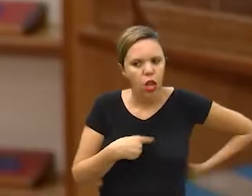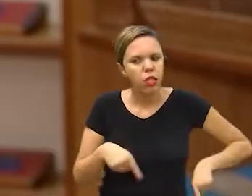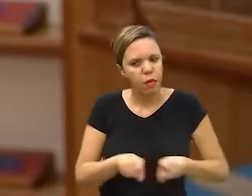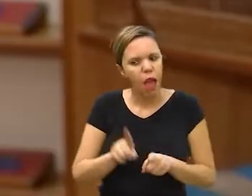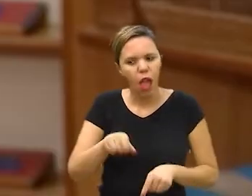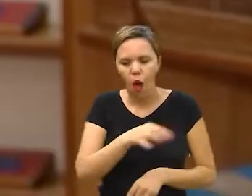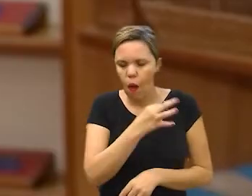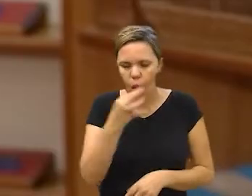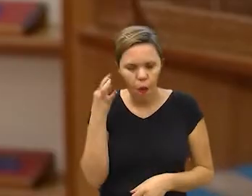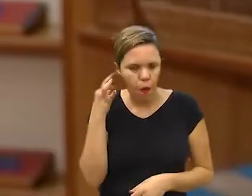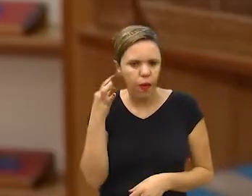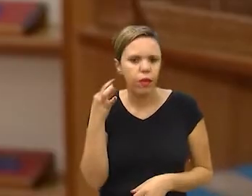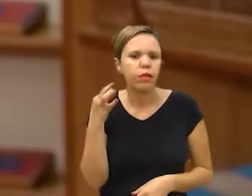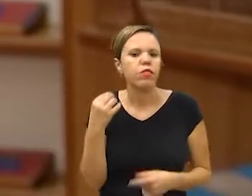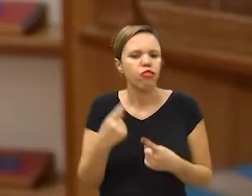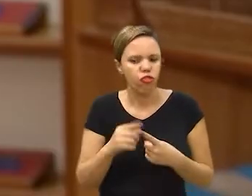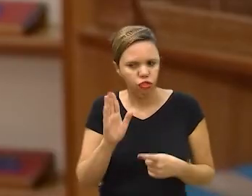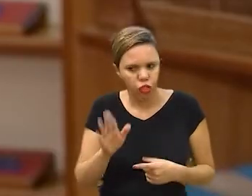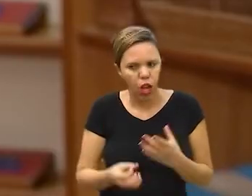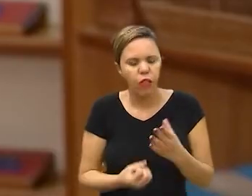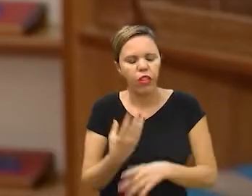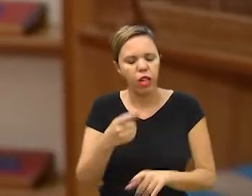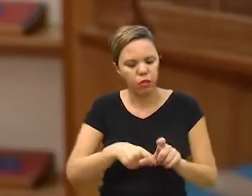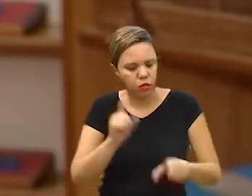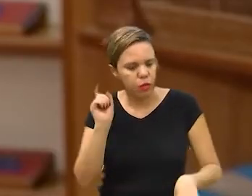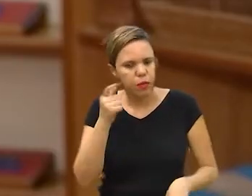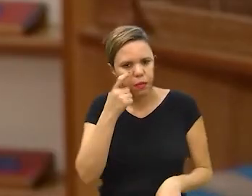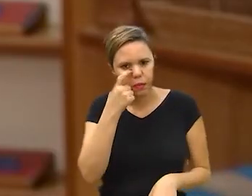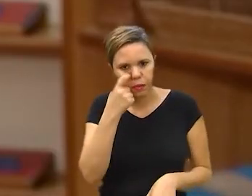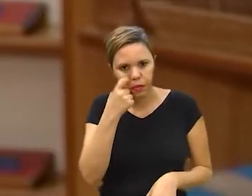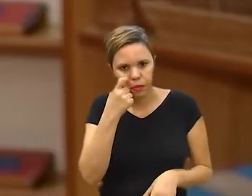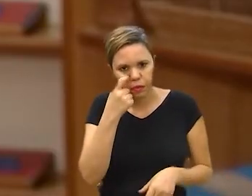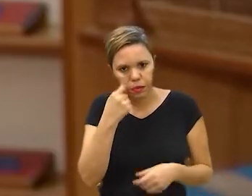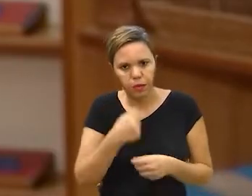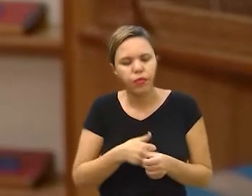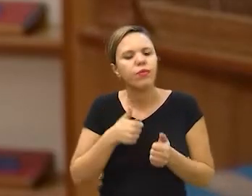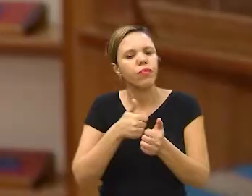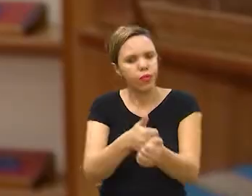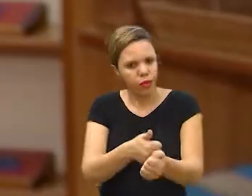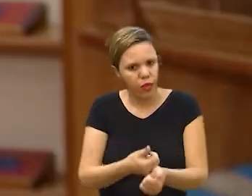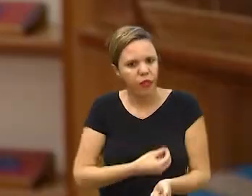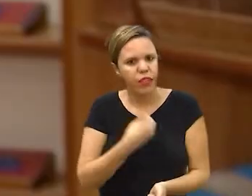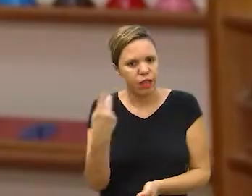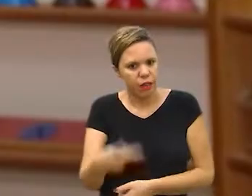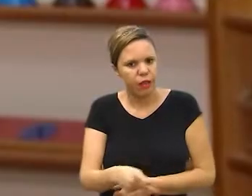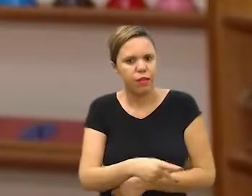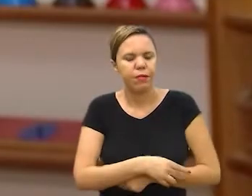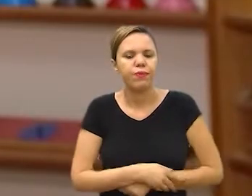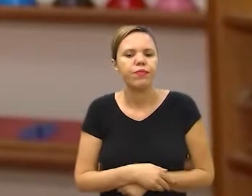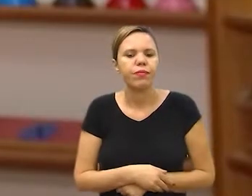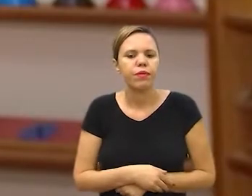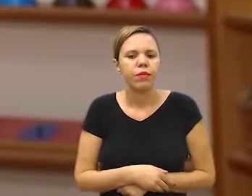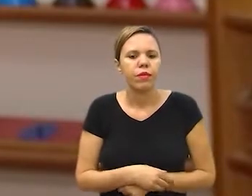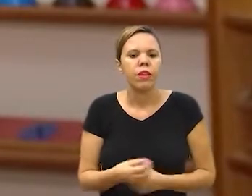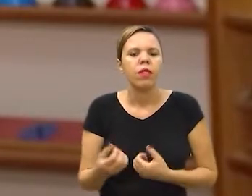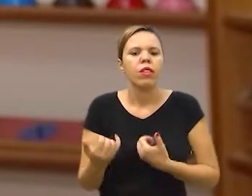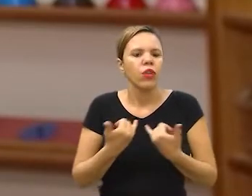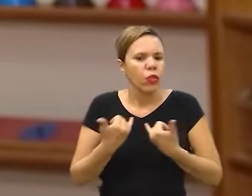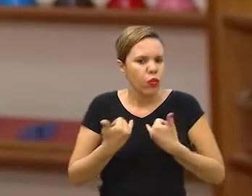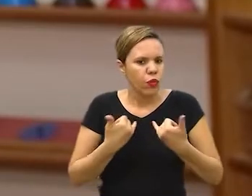é ótimo, porque eles já vão criando a independência e já vão seguindo o caminho da vida deles. A